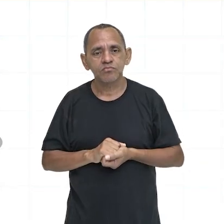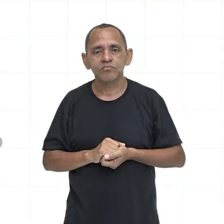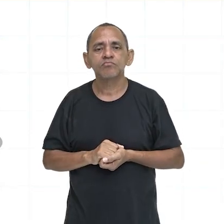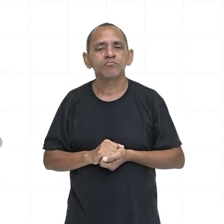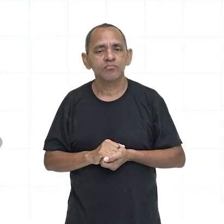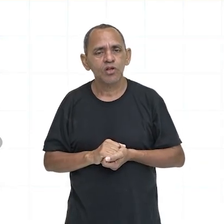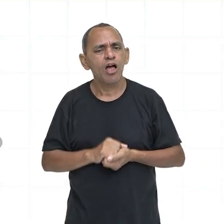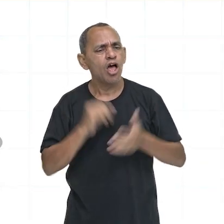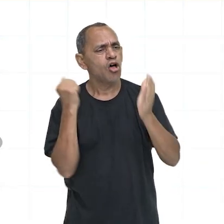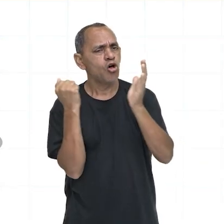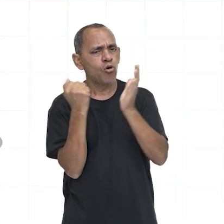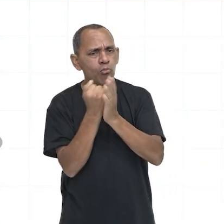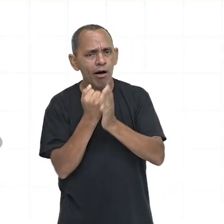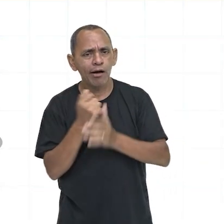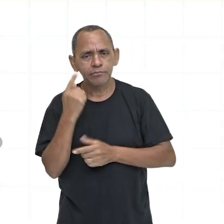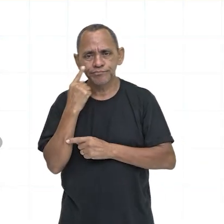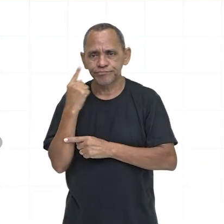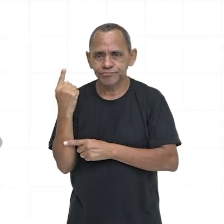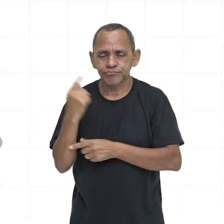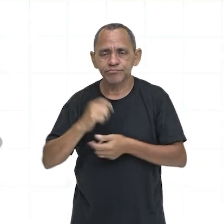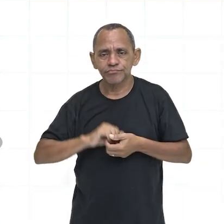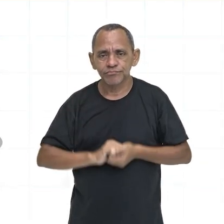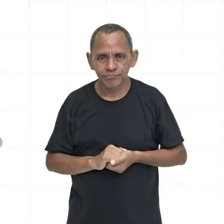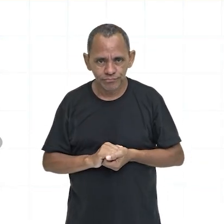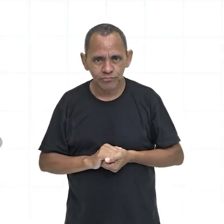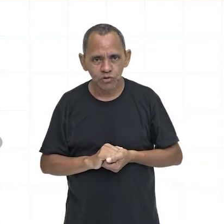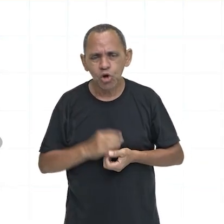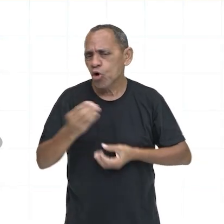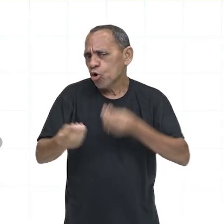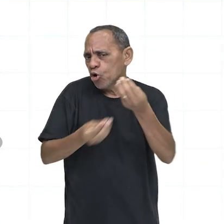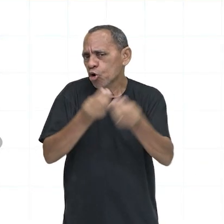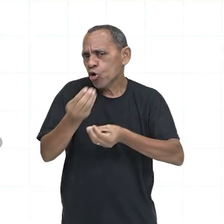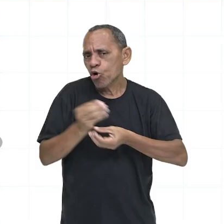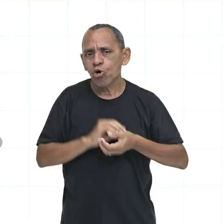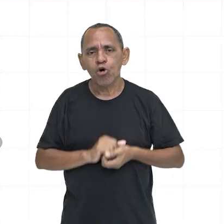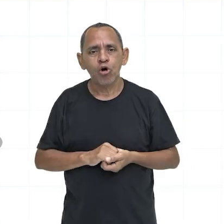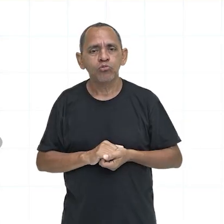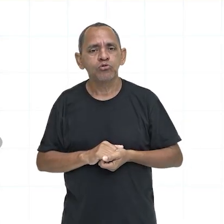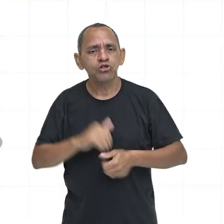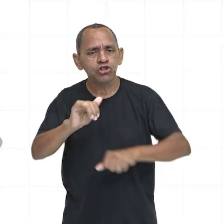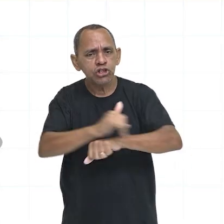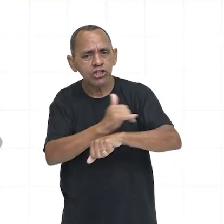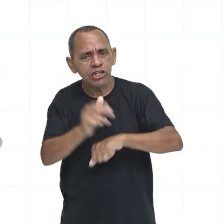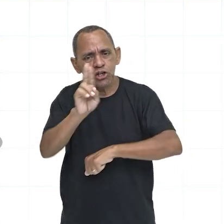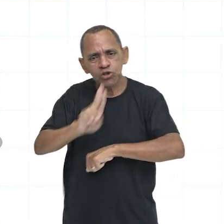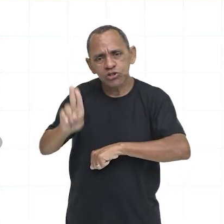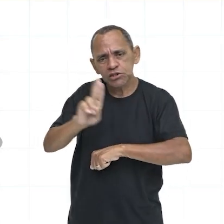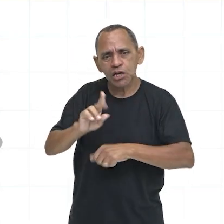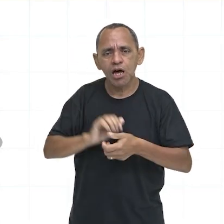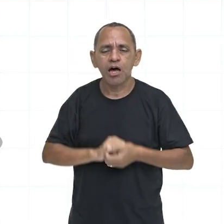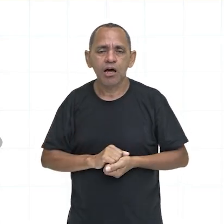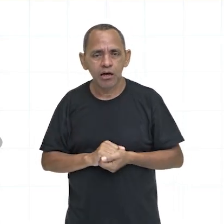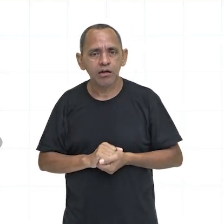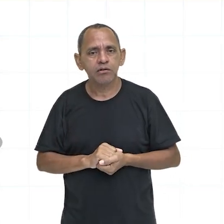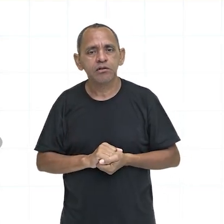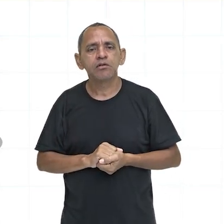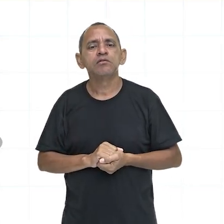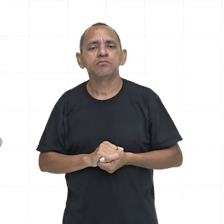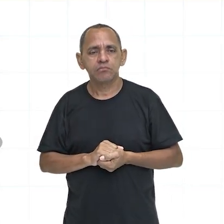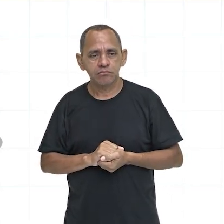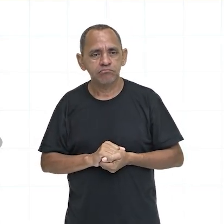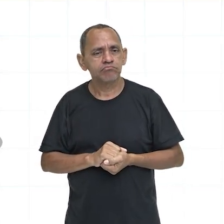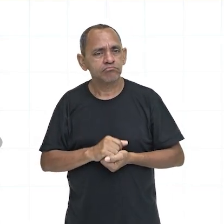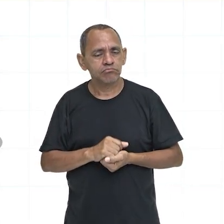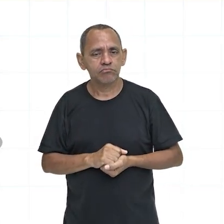marks, marcas tipográficas, conforme nós estamos vendo aí, são as marcas, também chamadas de pistas ou chaves